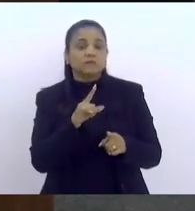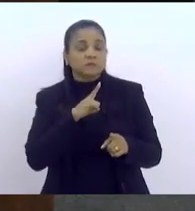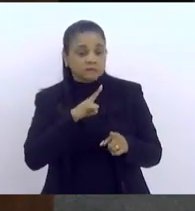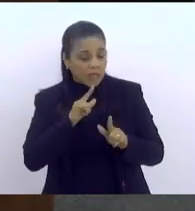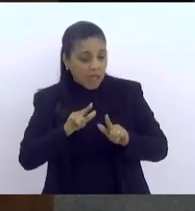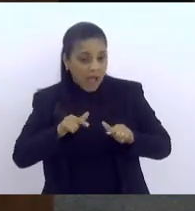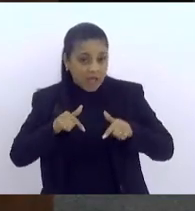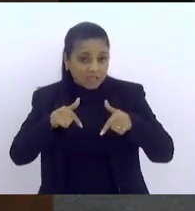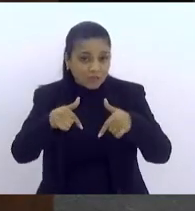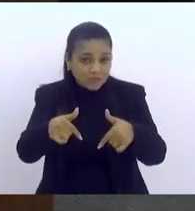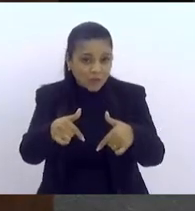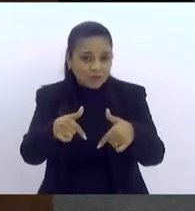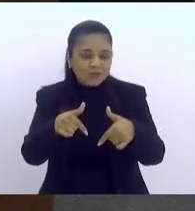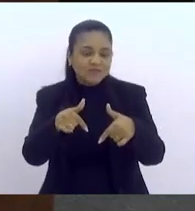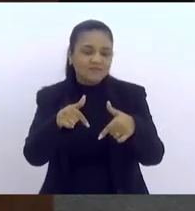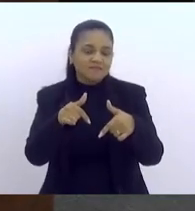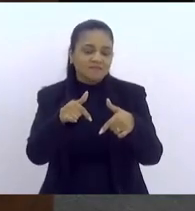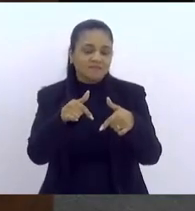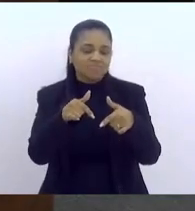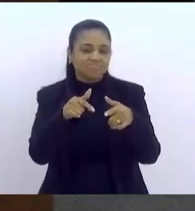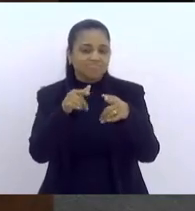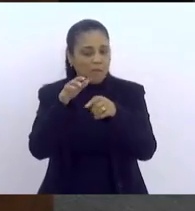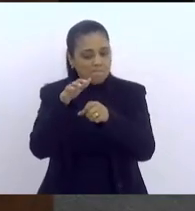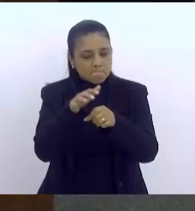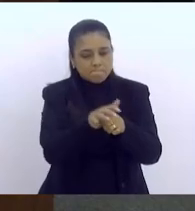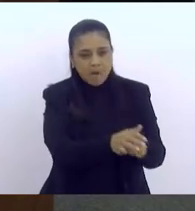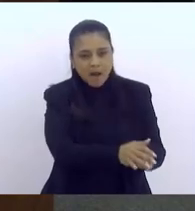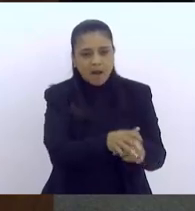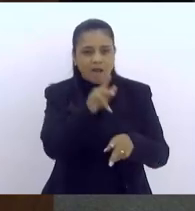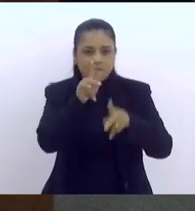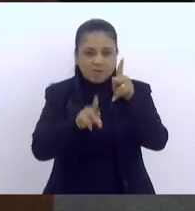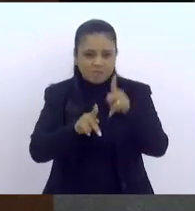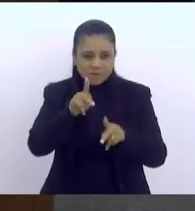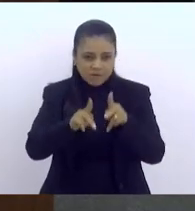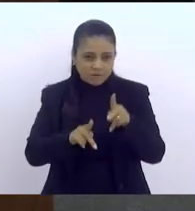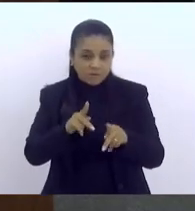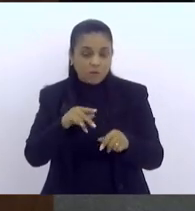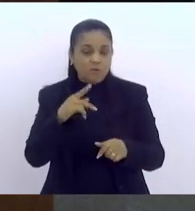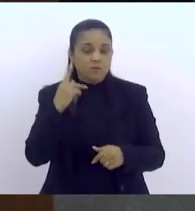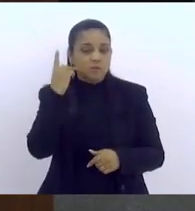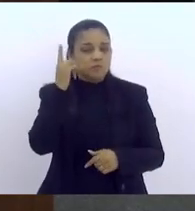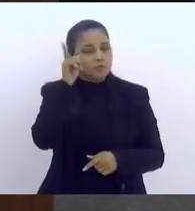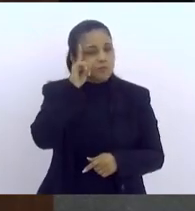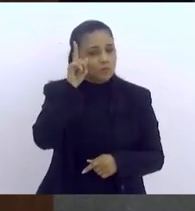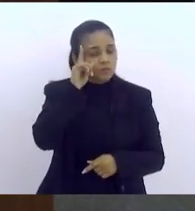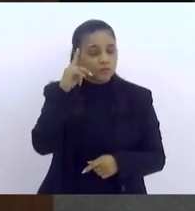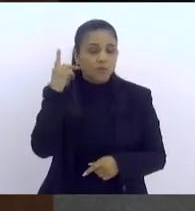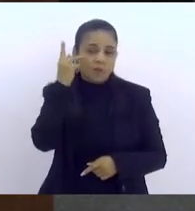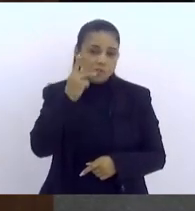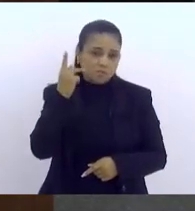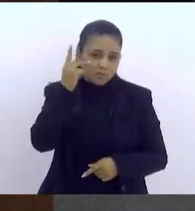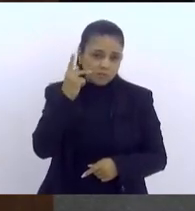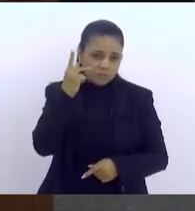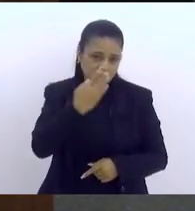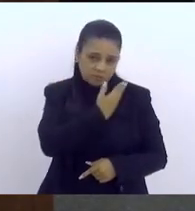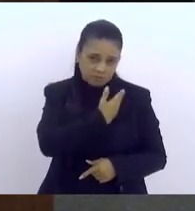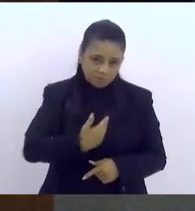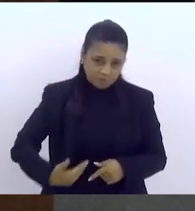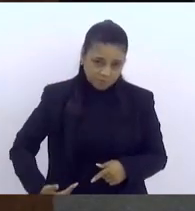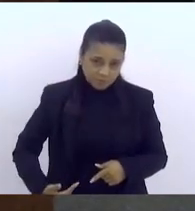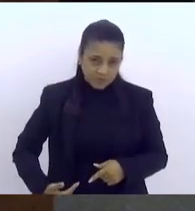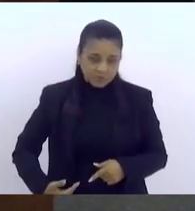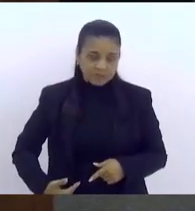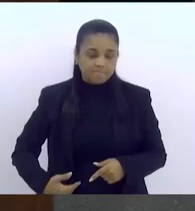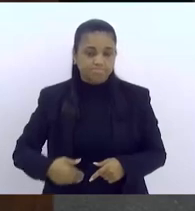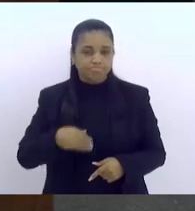matam essa população cotidianamente, quando uma política pública é deixada de ser realizada